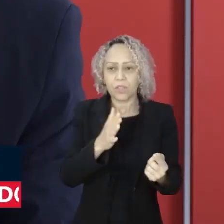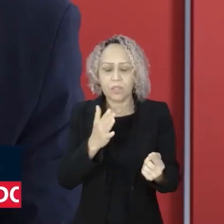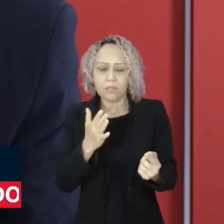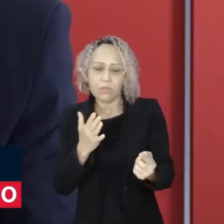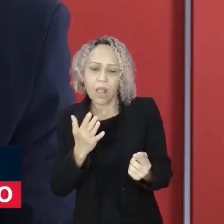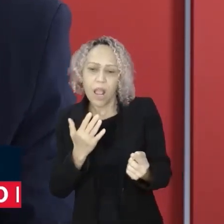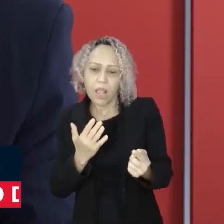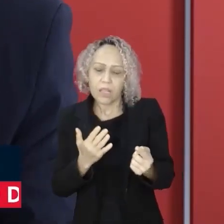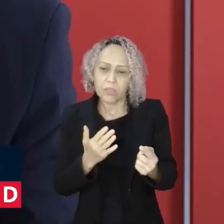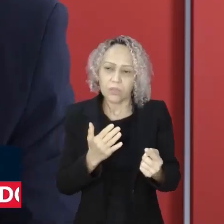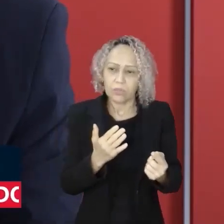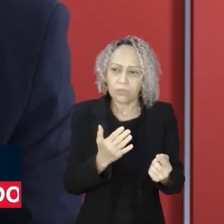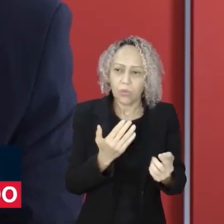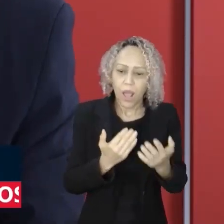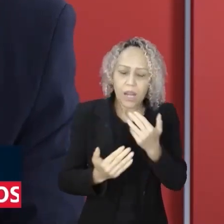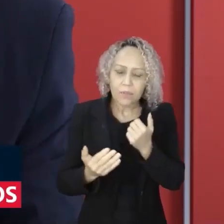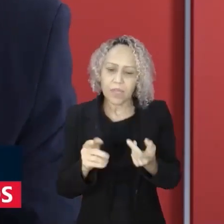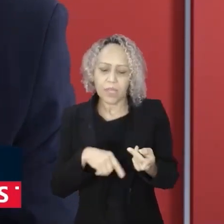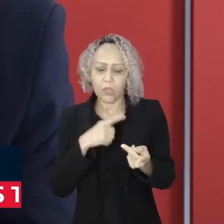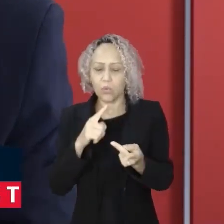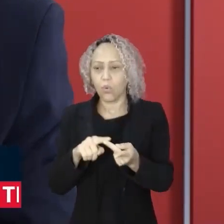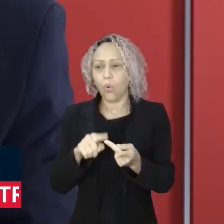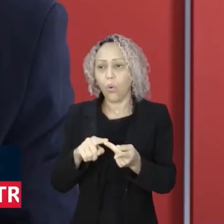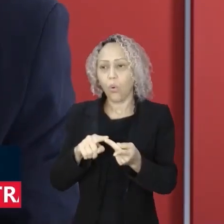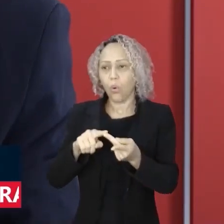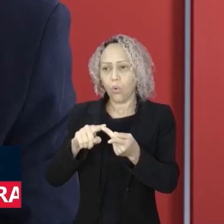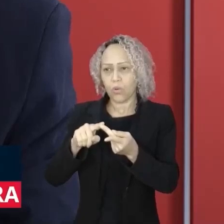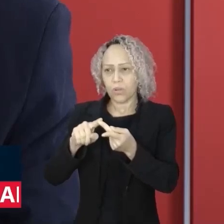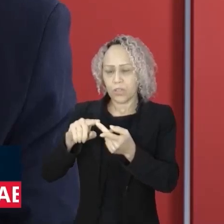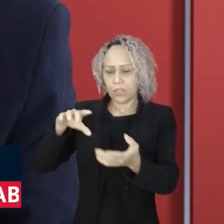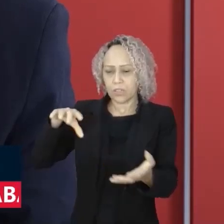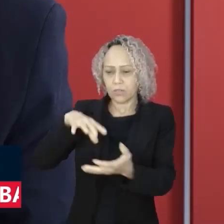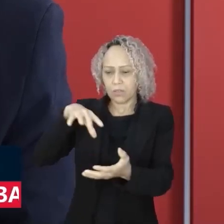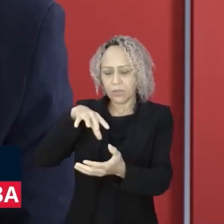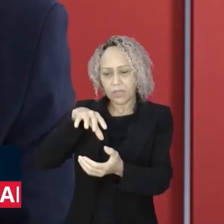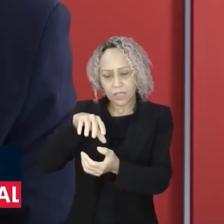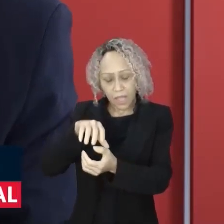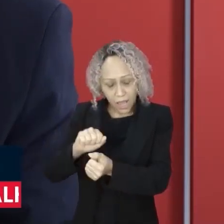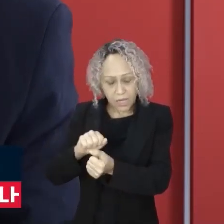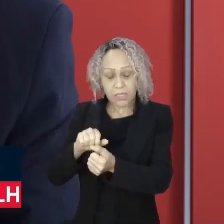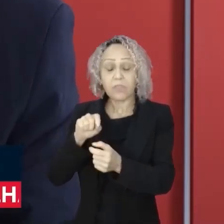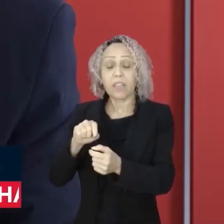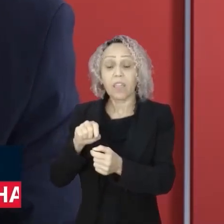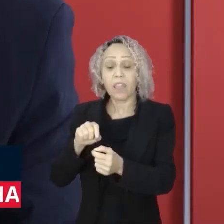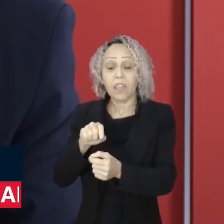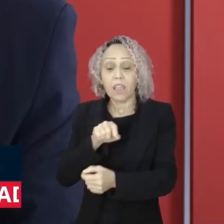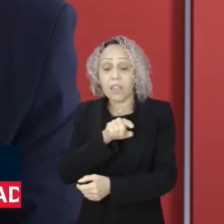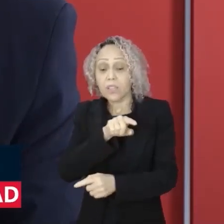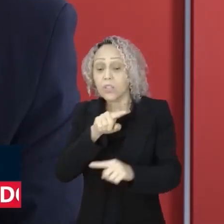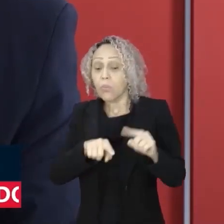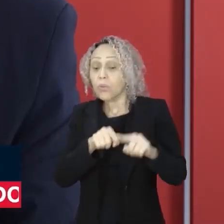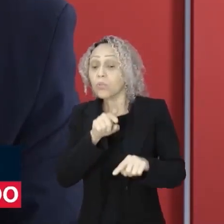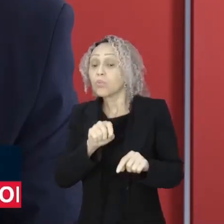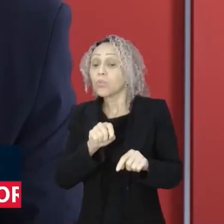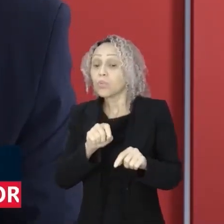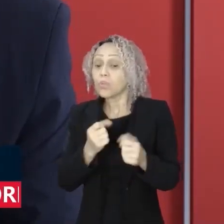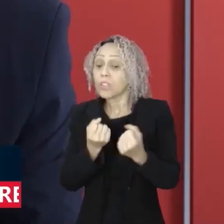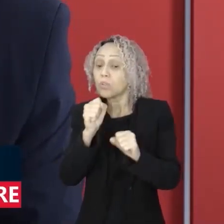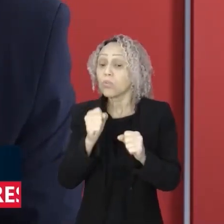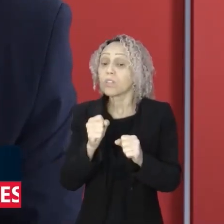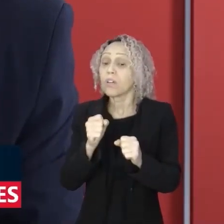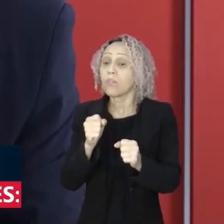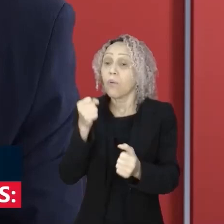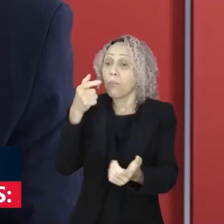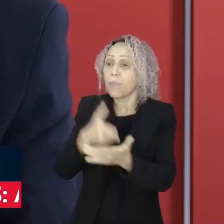ou da ABC, que é a agricultura de baixo carbono, também vai ter juro menor, com apoio ao cooperativismo. São medidas anunciadas pelo